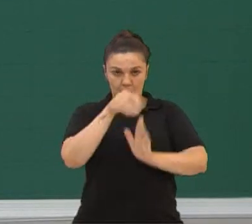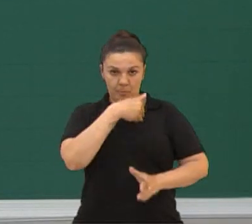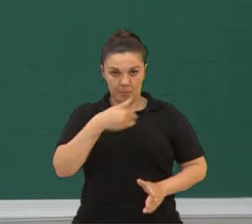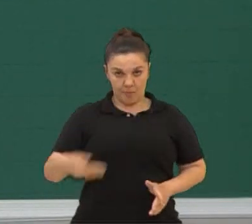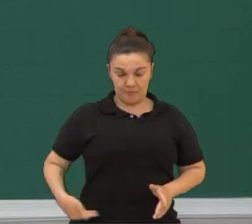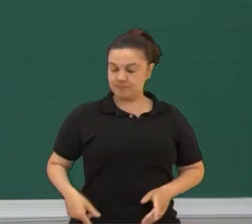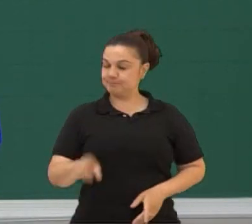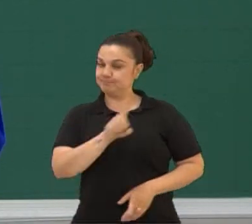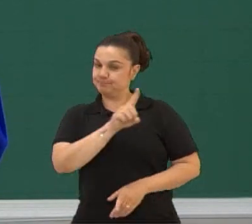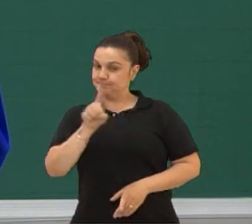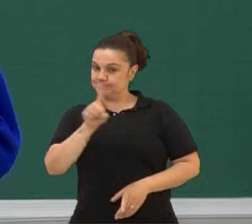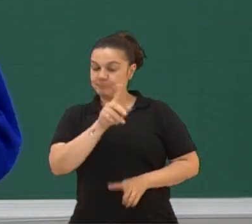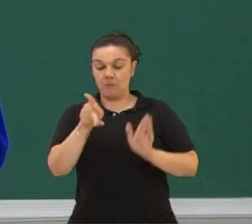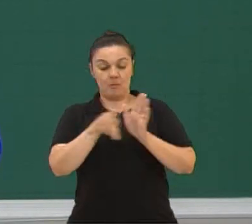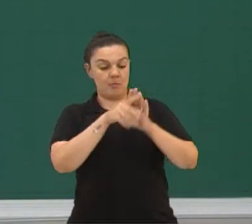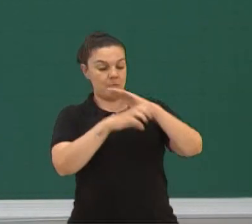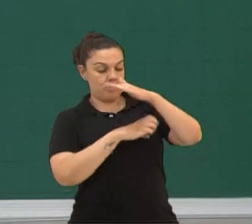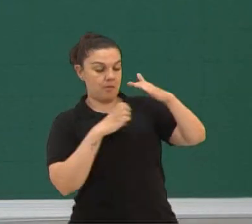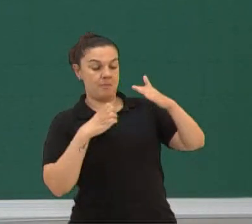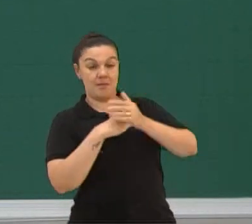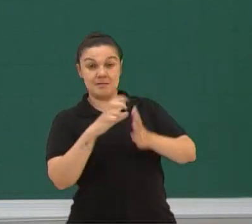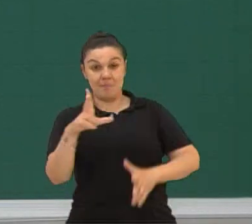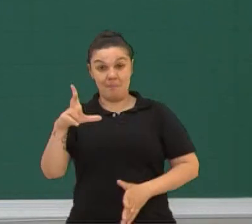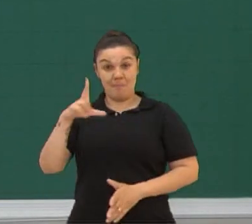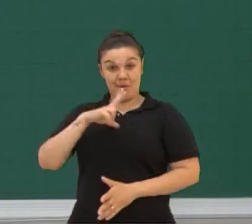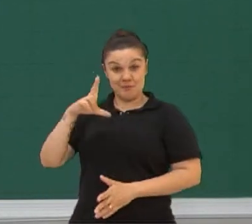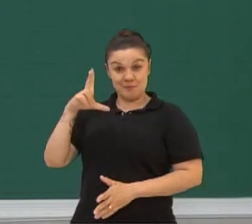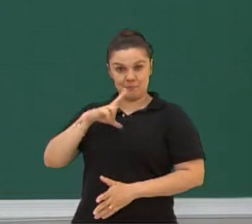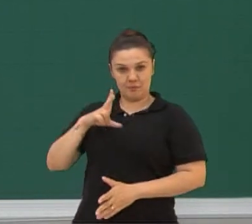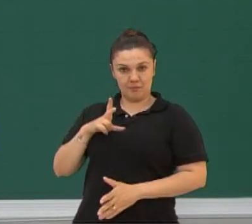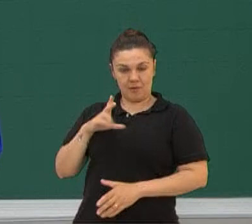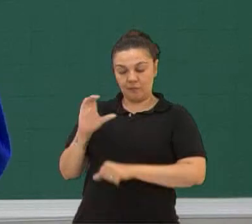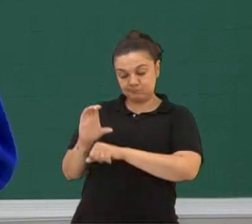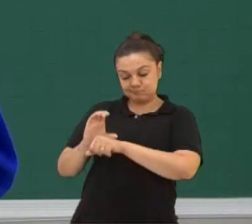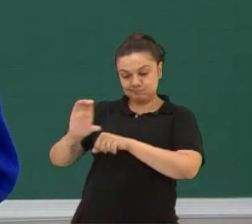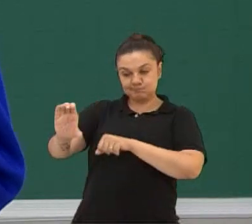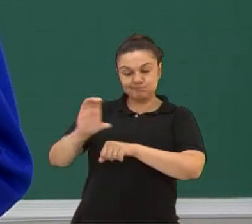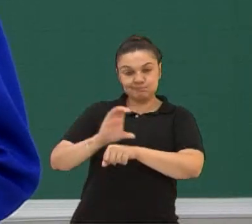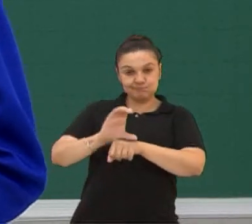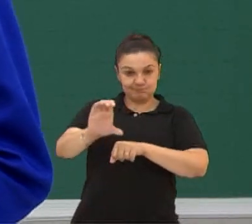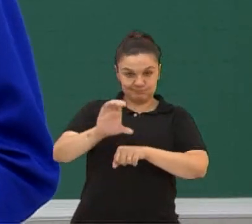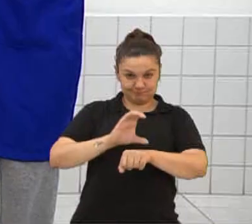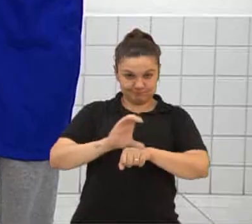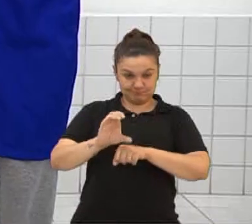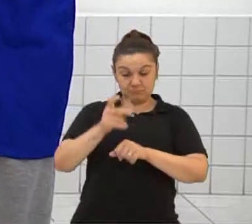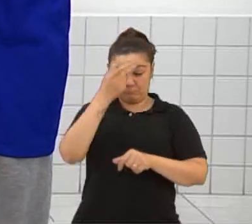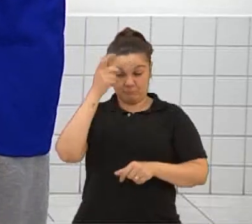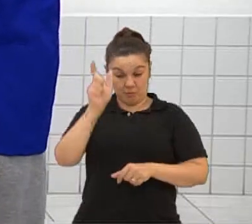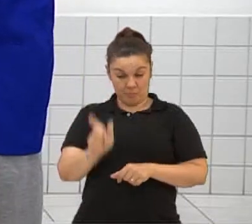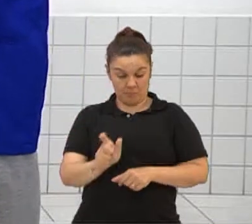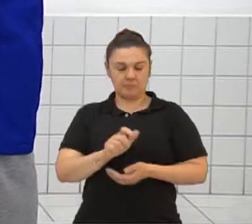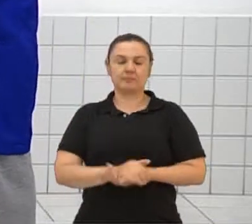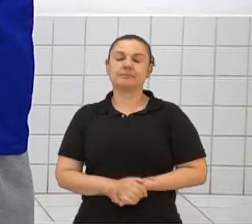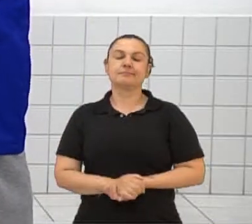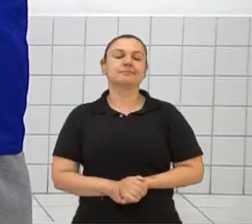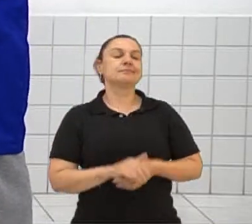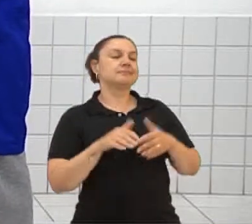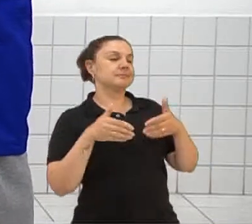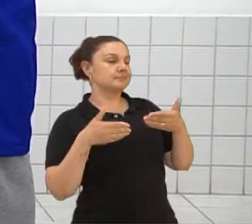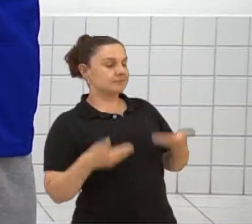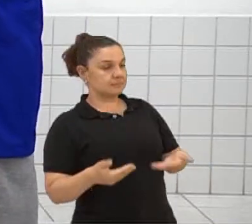esse investimento ele vem por meio de empresas que patrocinam esses atletas. Então a gente pode dizer